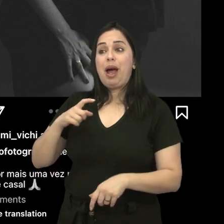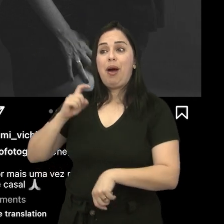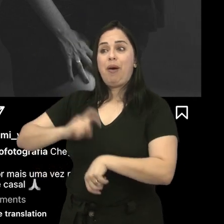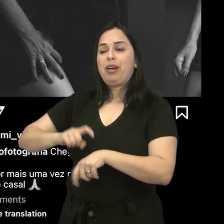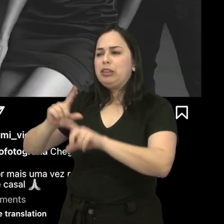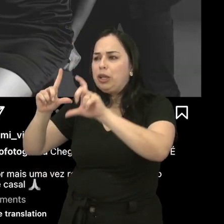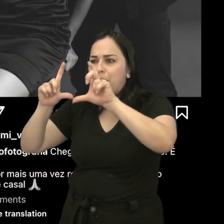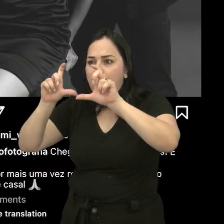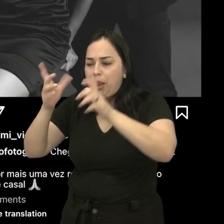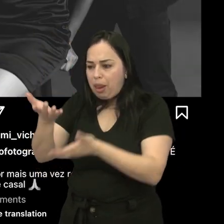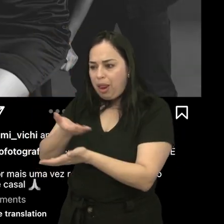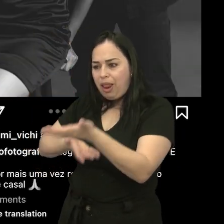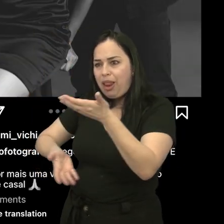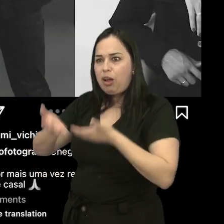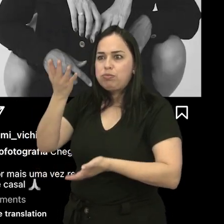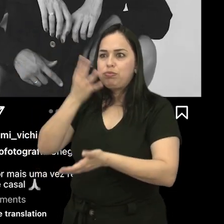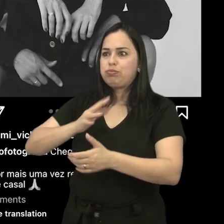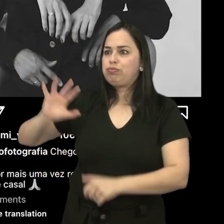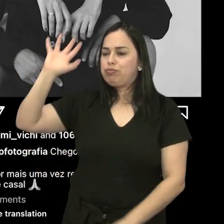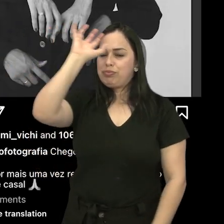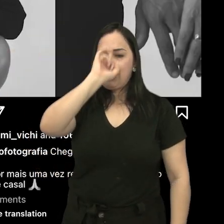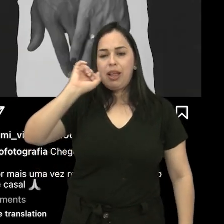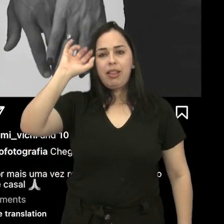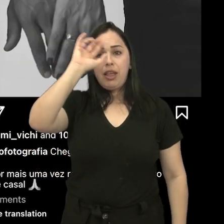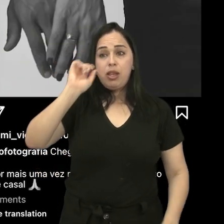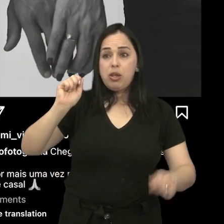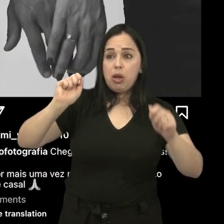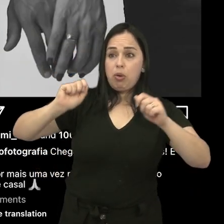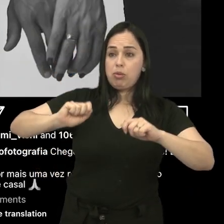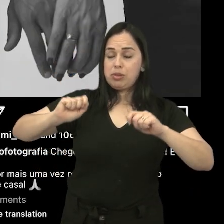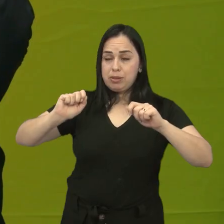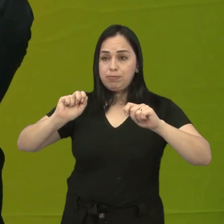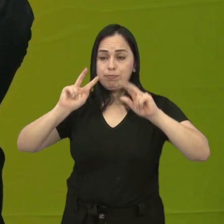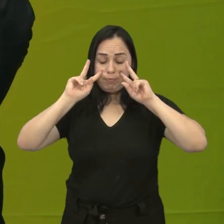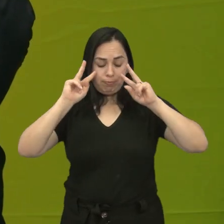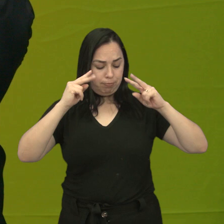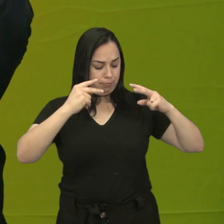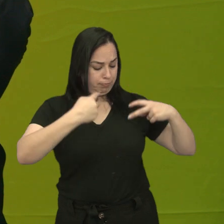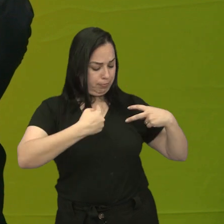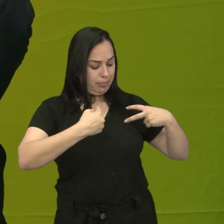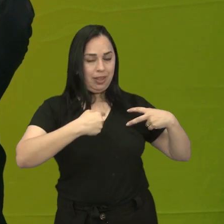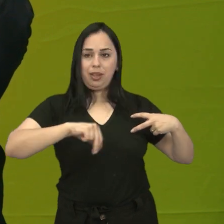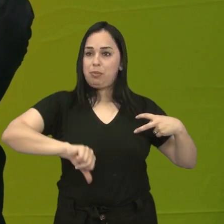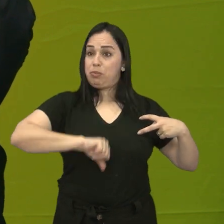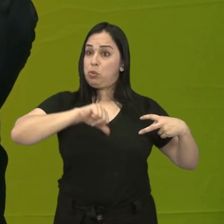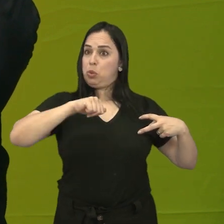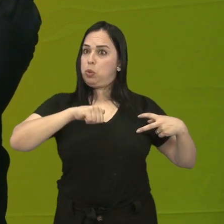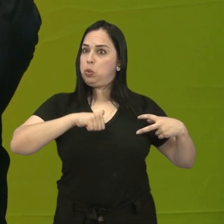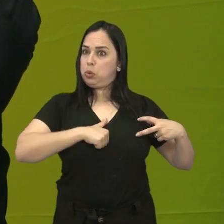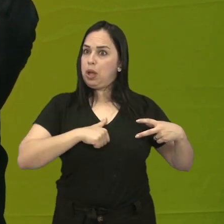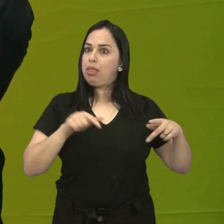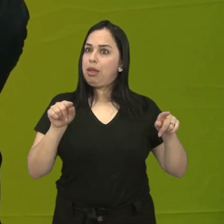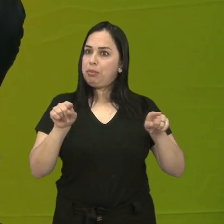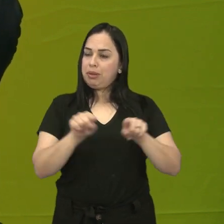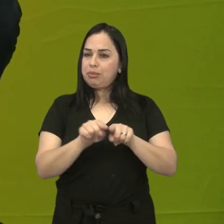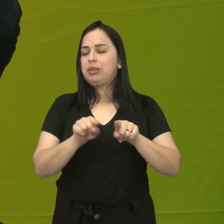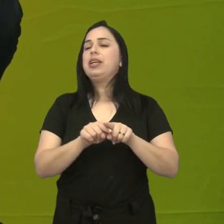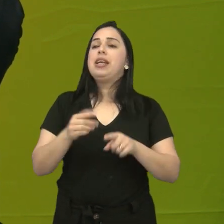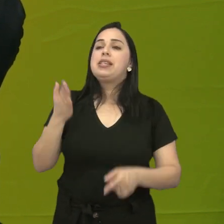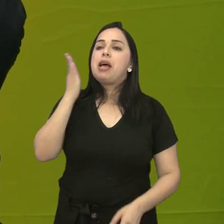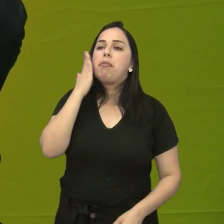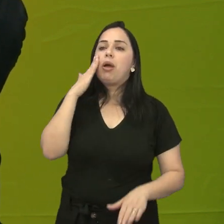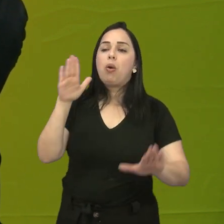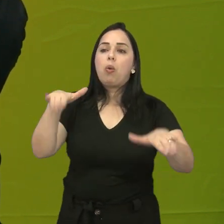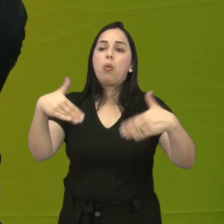trocas, nessas vivências, agregou muito pra minha vida, assim. Pra eu conseguir me olhar, trabalhar até questões de autoestima também, de saber